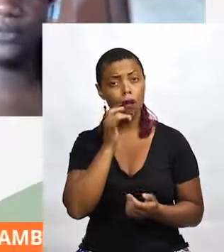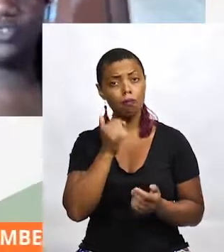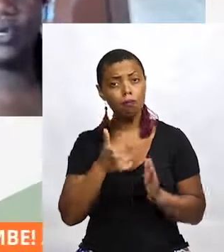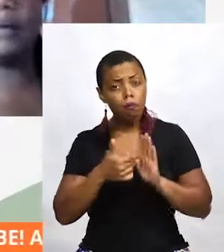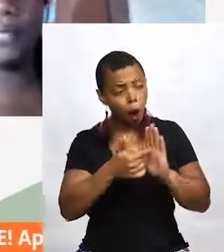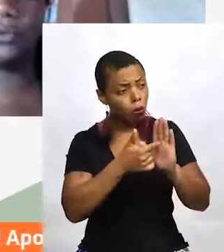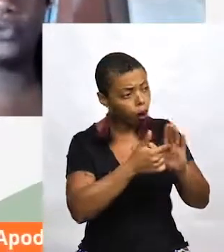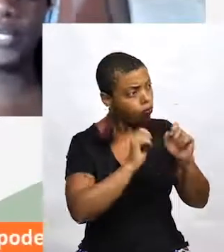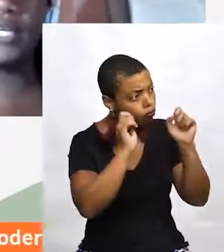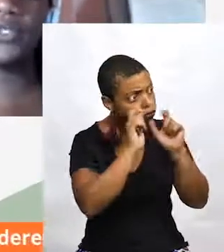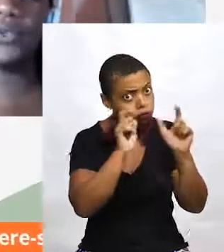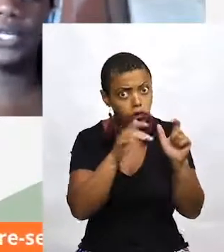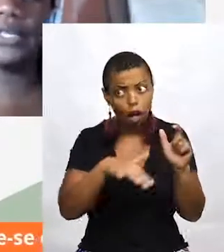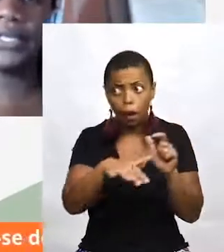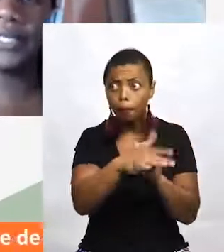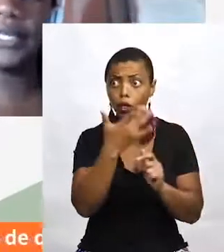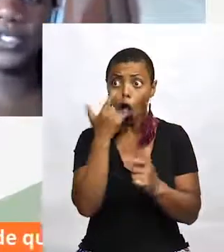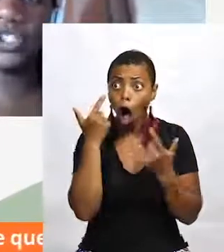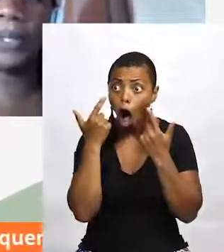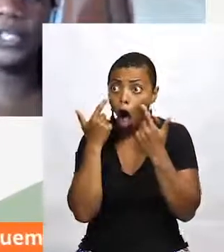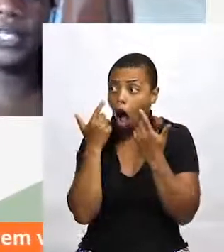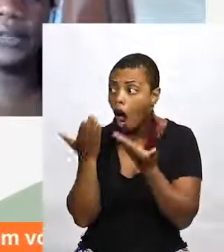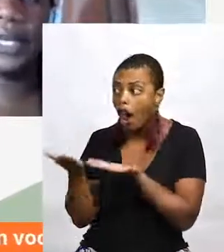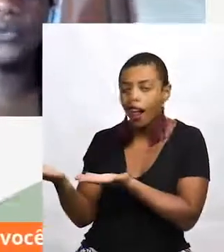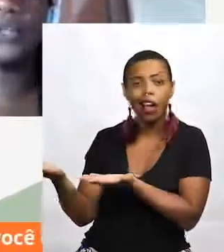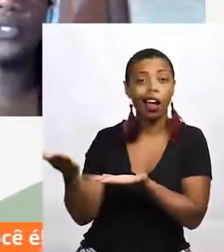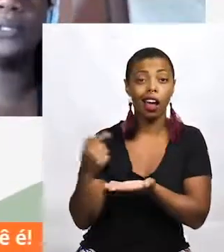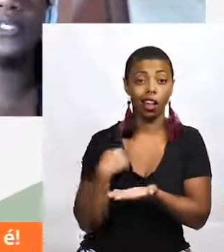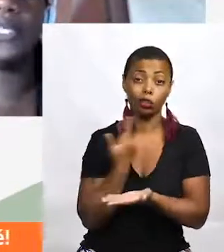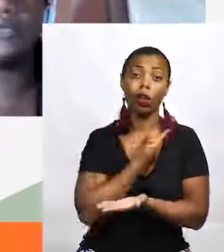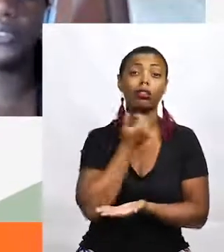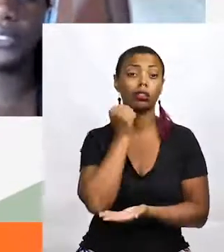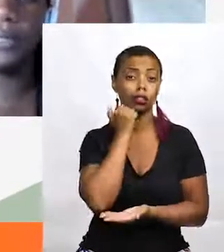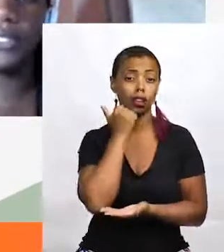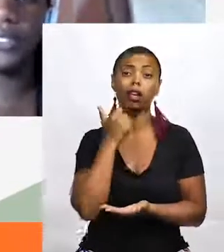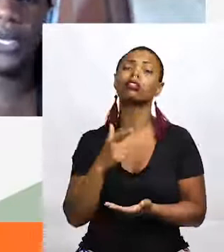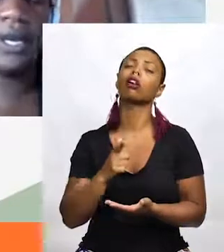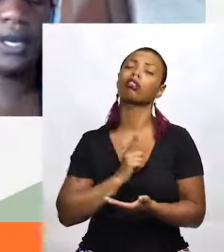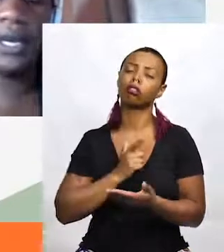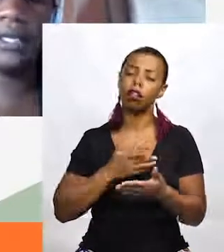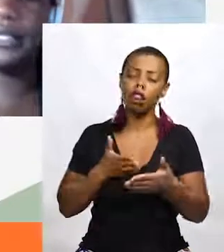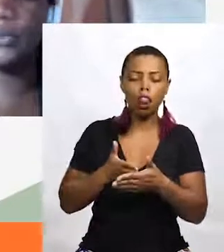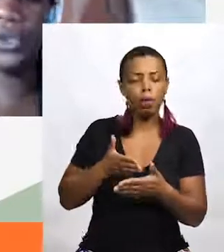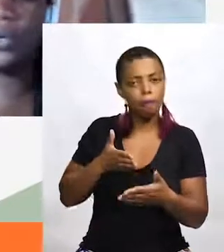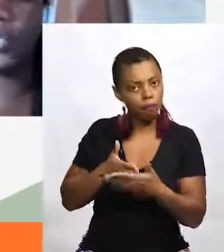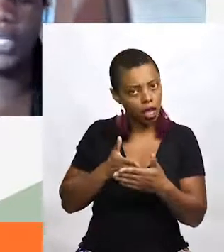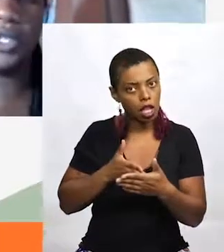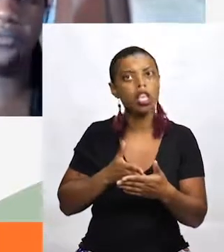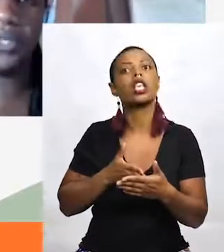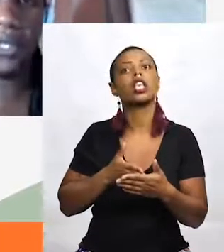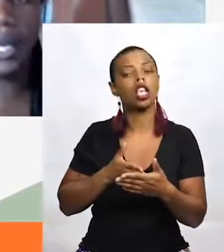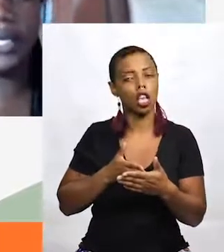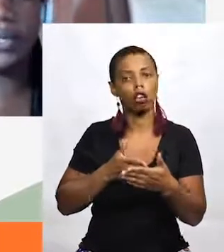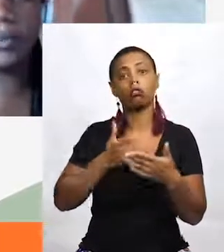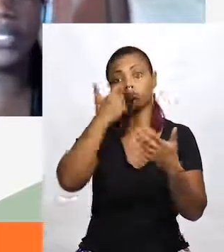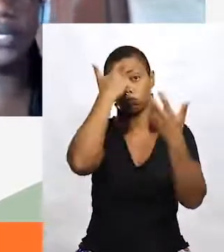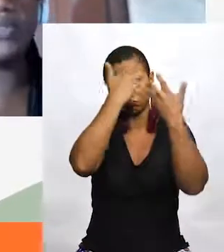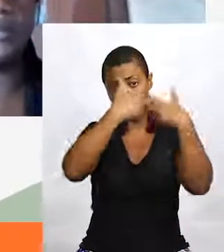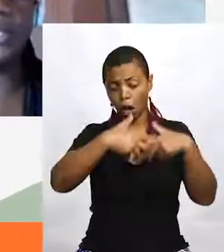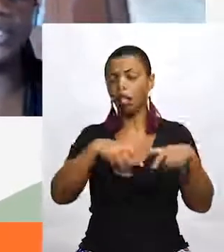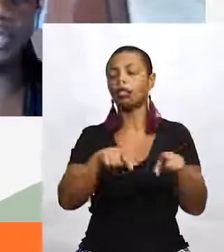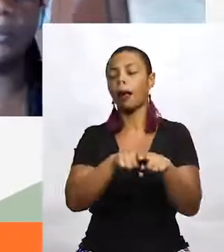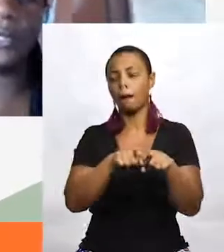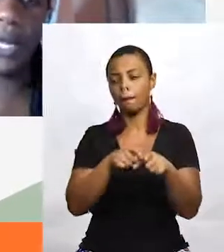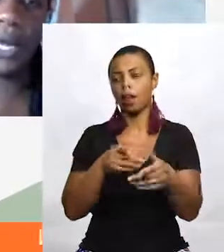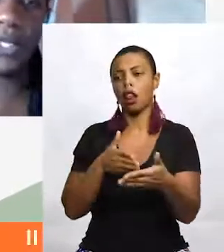tento jogar para a luz é isso, que a ciência que a gente pratica tem os seus limites. Tem os seus limites não só cognitivos e técnicos, mas